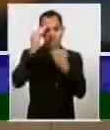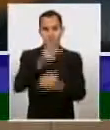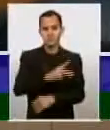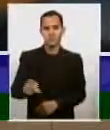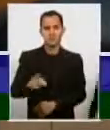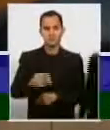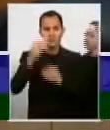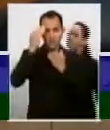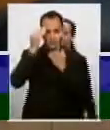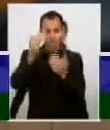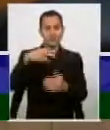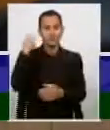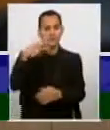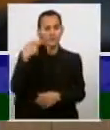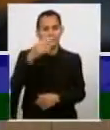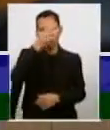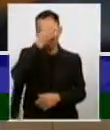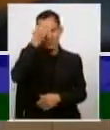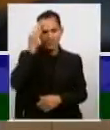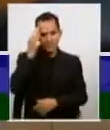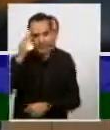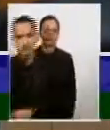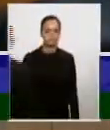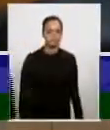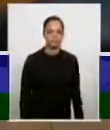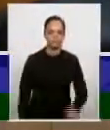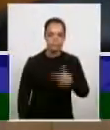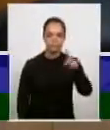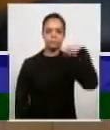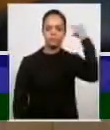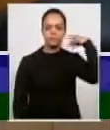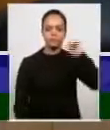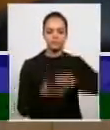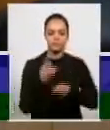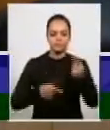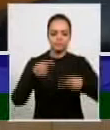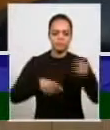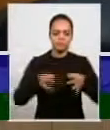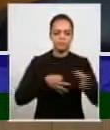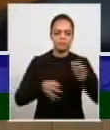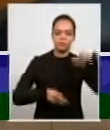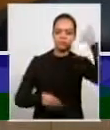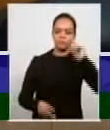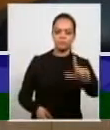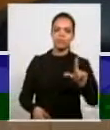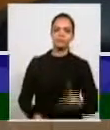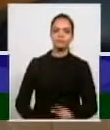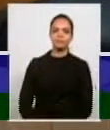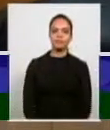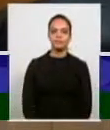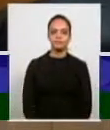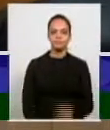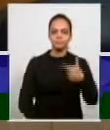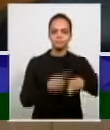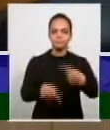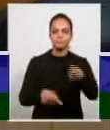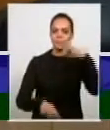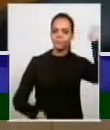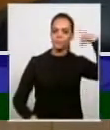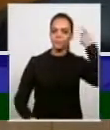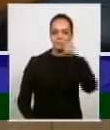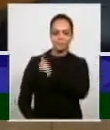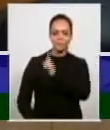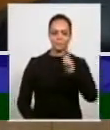obrigado. Agradeço o vereador Felipe Etier. Próximo vereador em discussão ao projeto, vereador Lelis Lima. Logo em seguida,